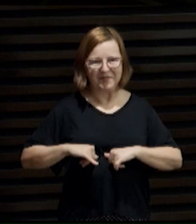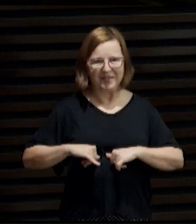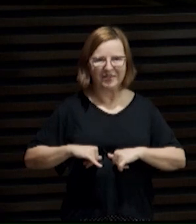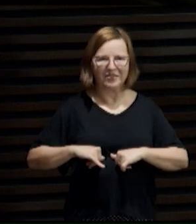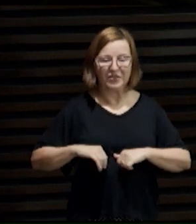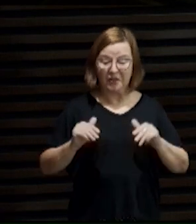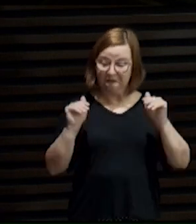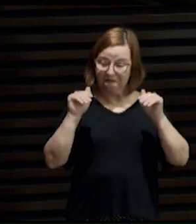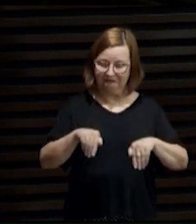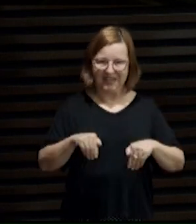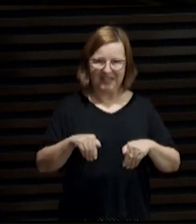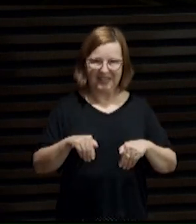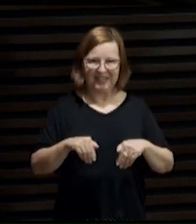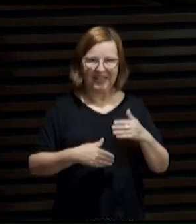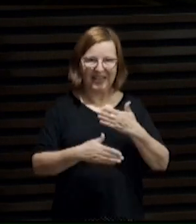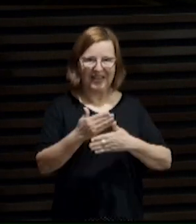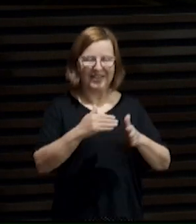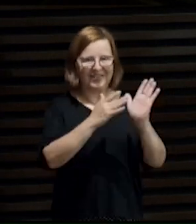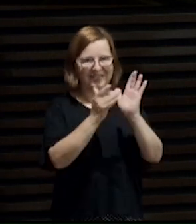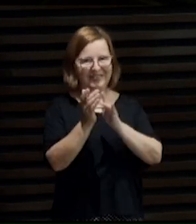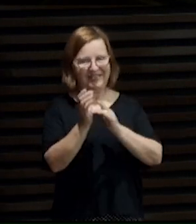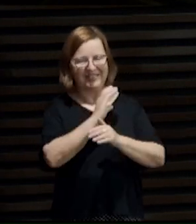um homem piedoso dentro de casa.